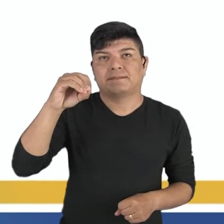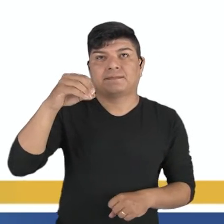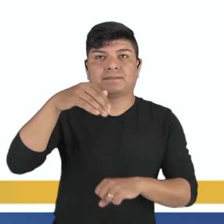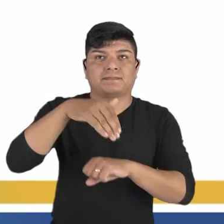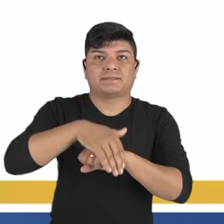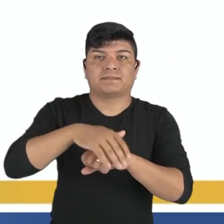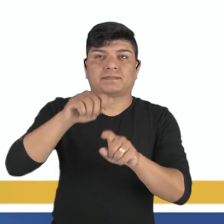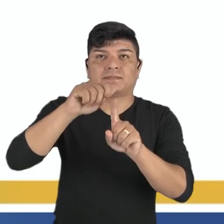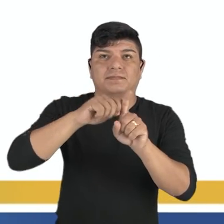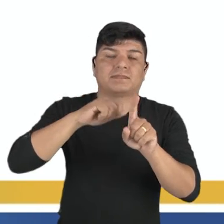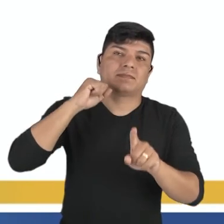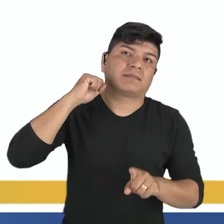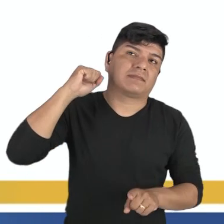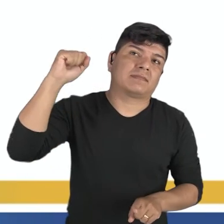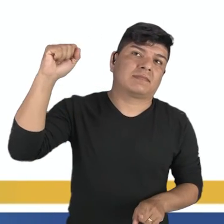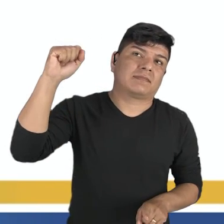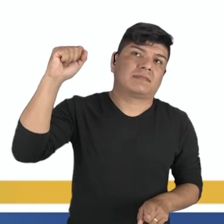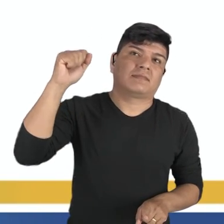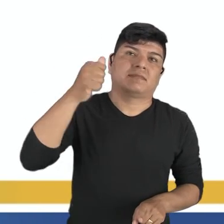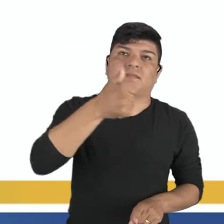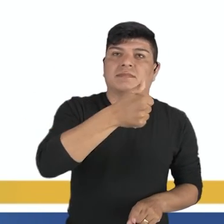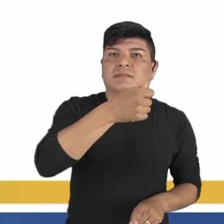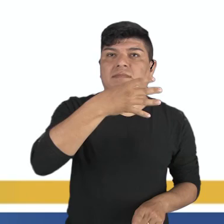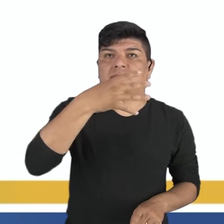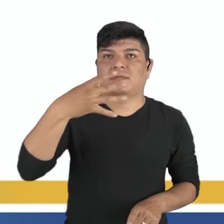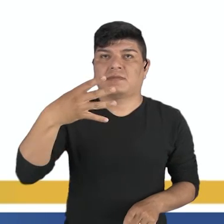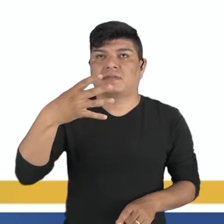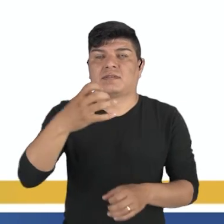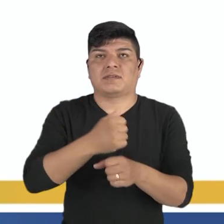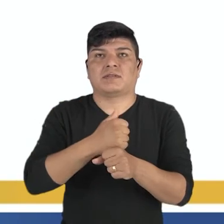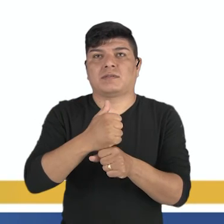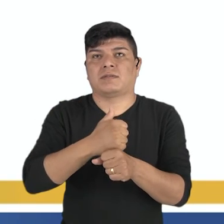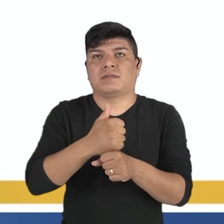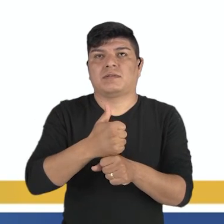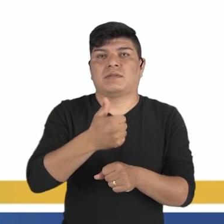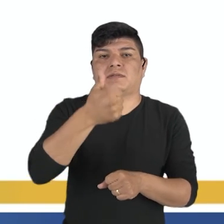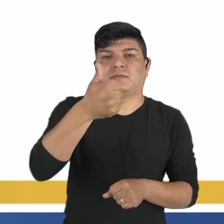Em 14 de abril de